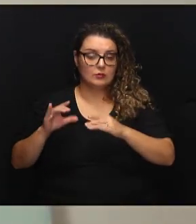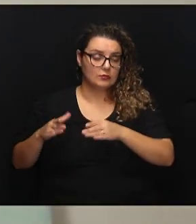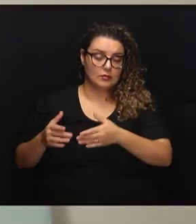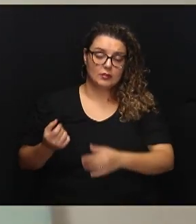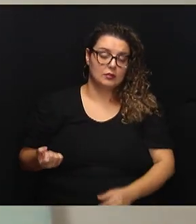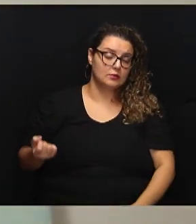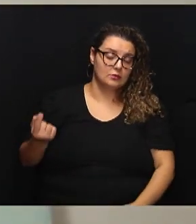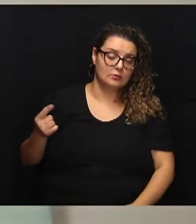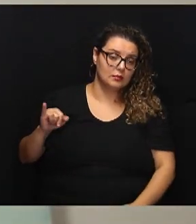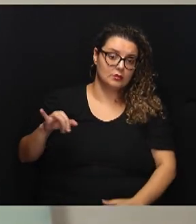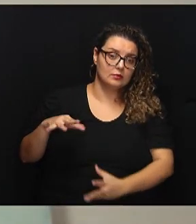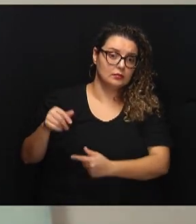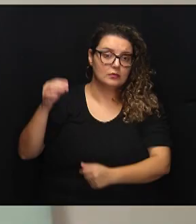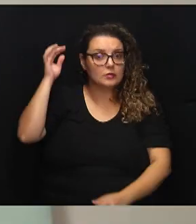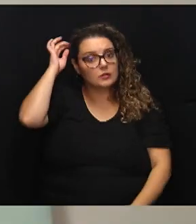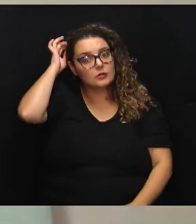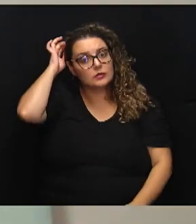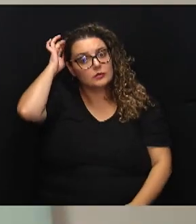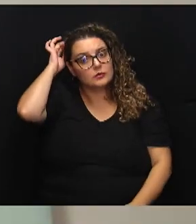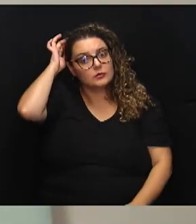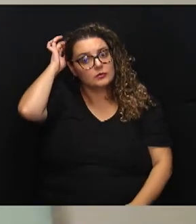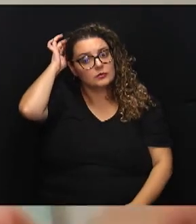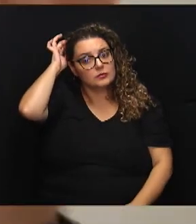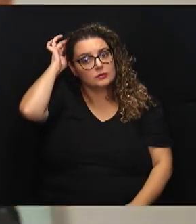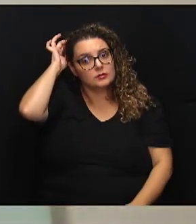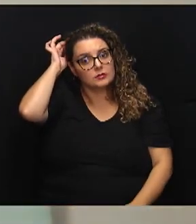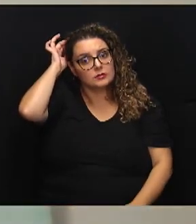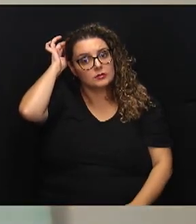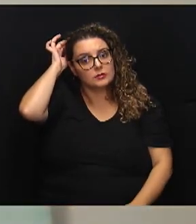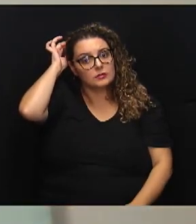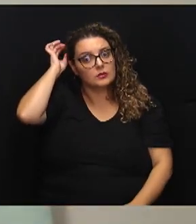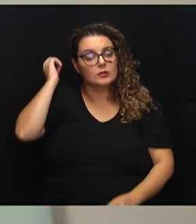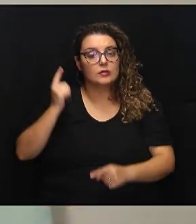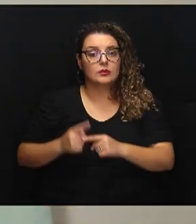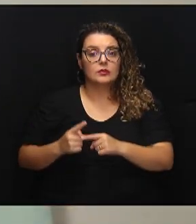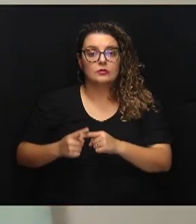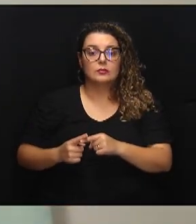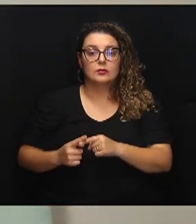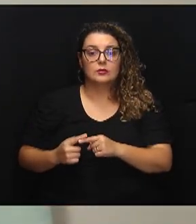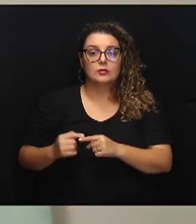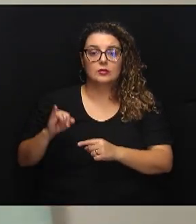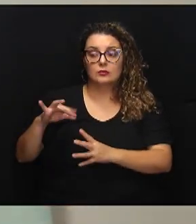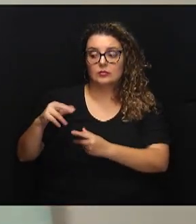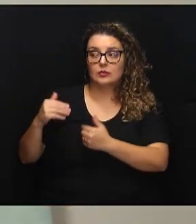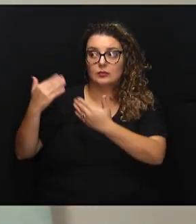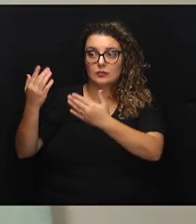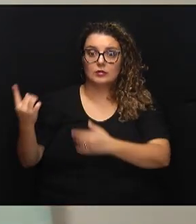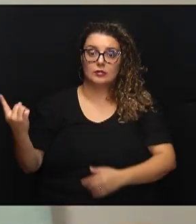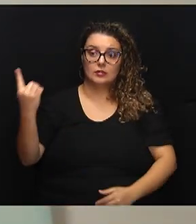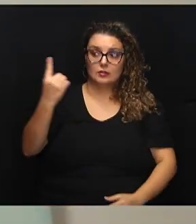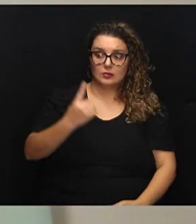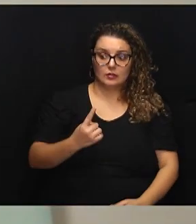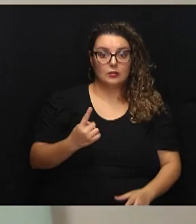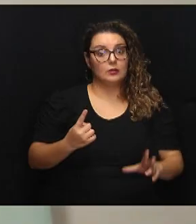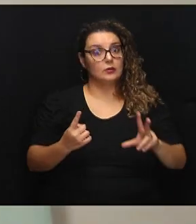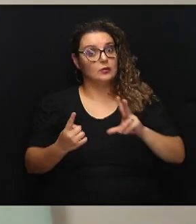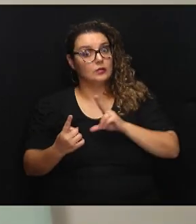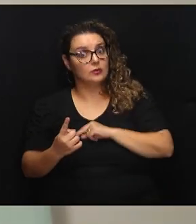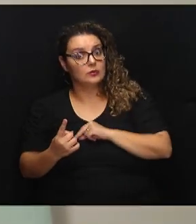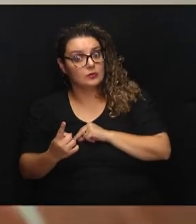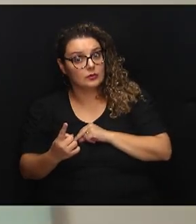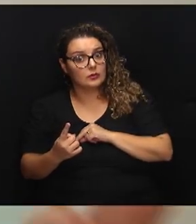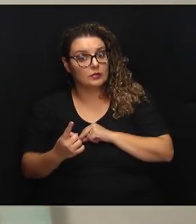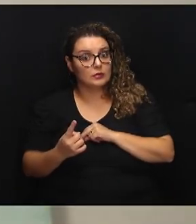estrangeiros e também para jogadores estrangeiros, porque daí vem alguém de fora para cá. A gente cria aquela coisa, nossa, ele está valorizando o